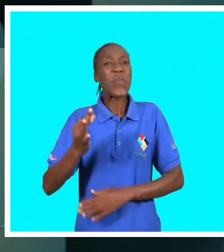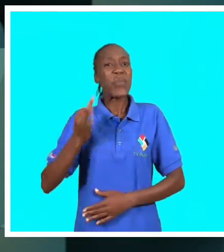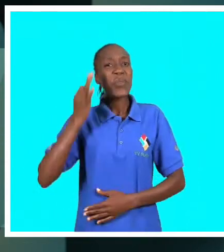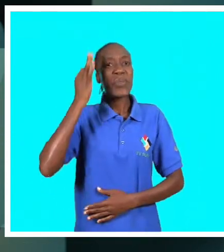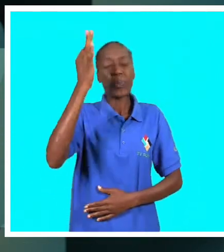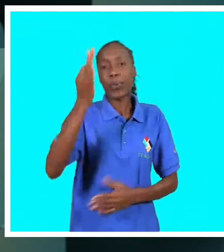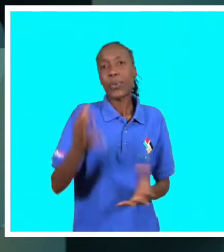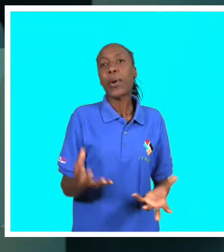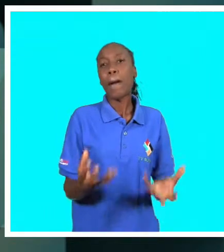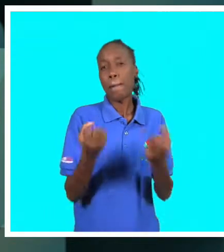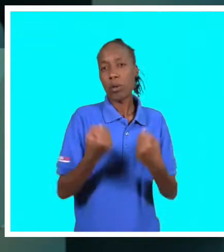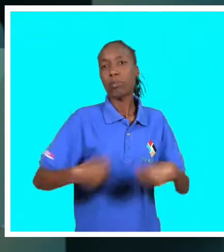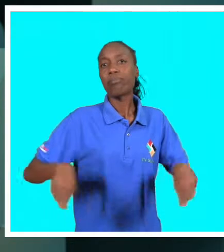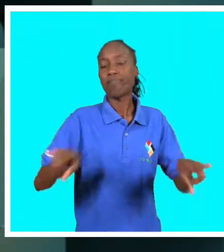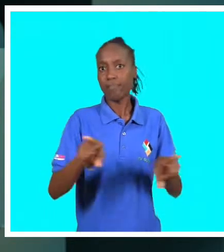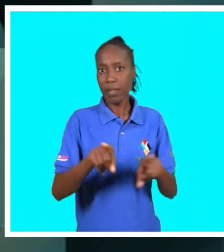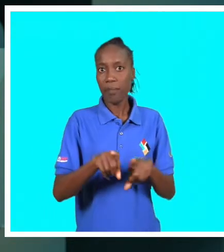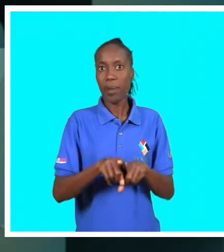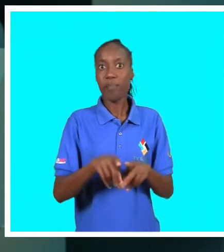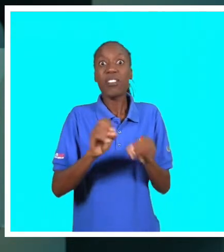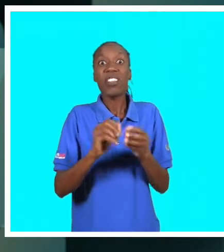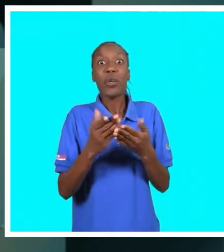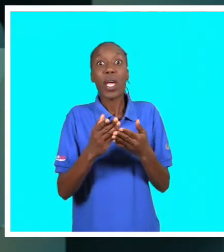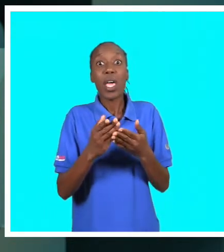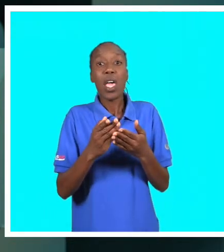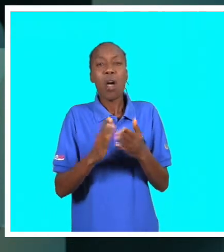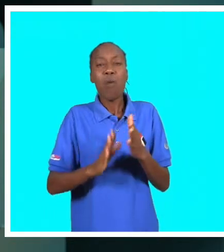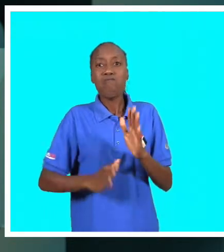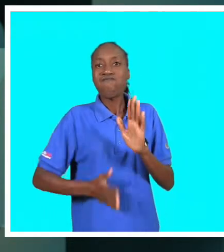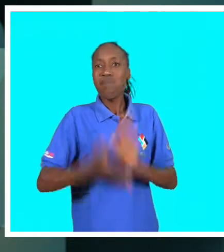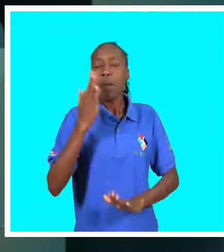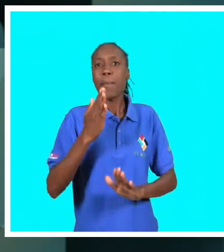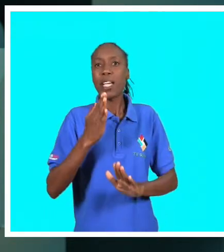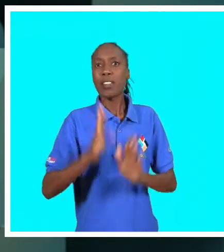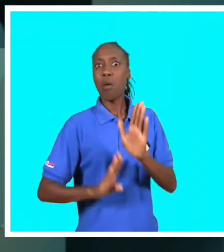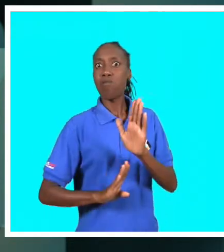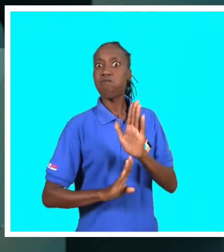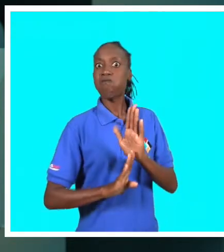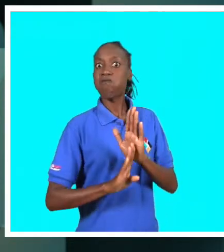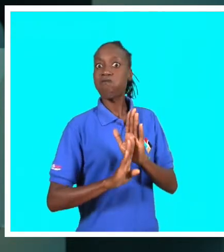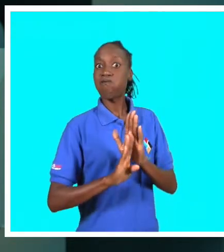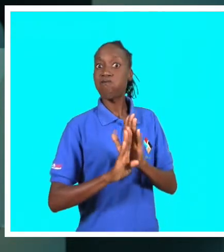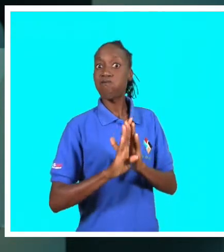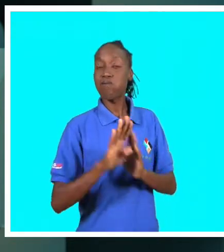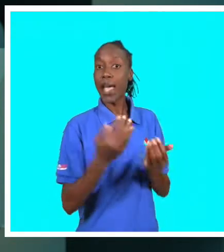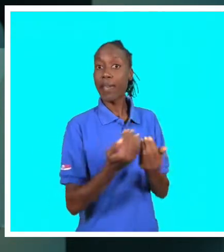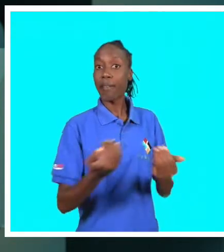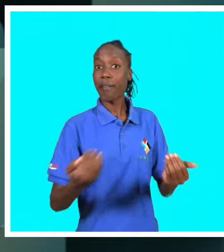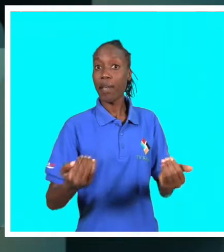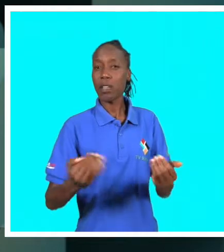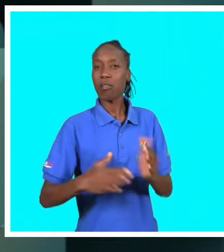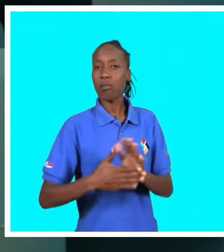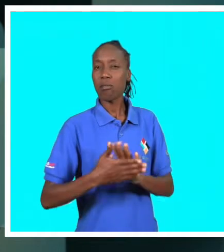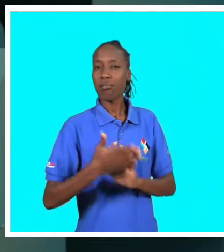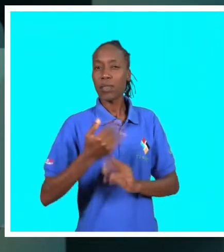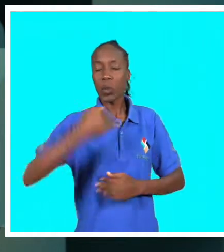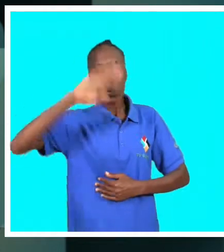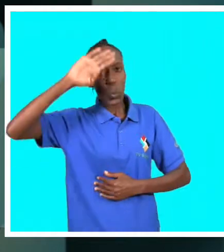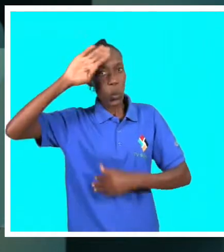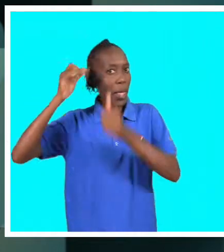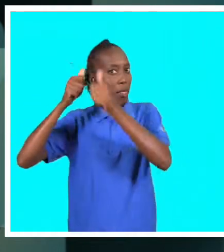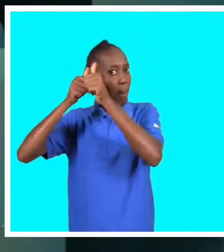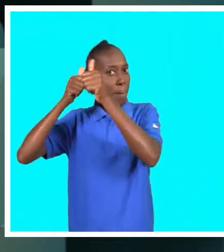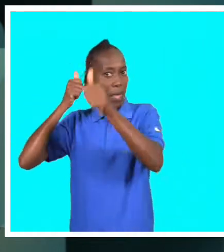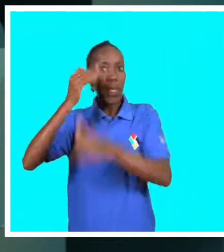futuramente também aumentar o risco desta criança desenvolver alguma doença